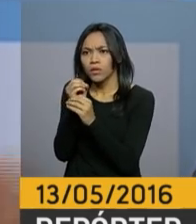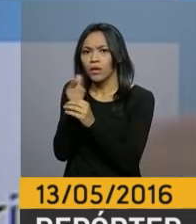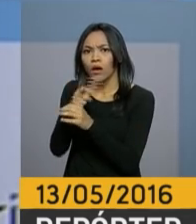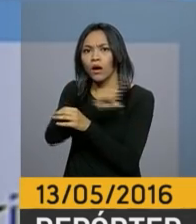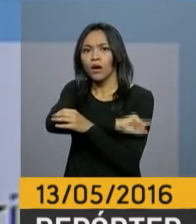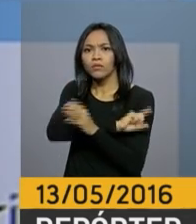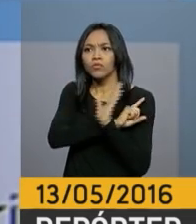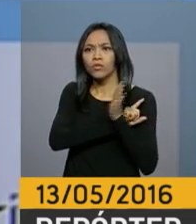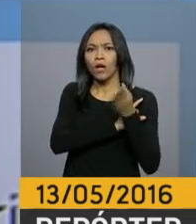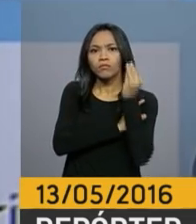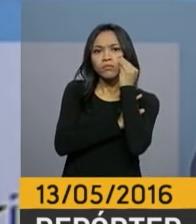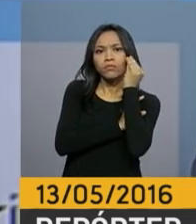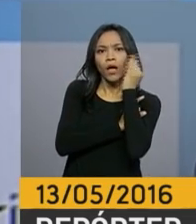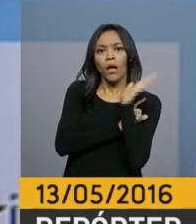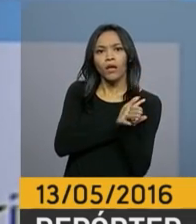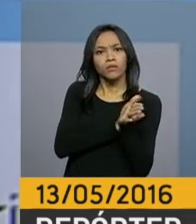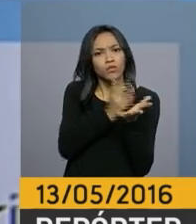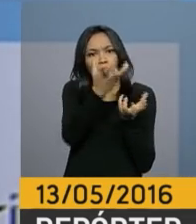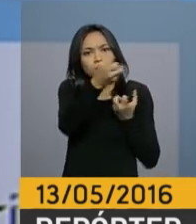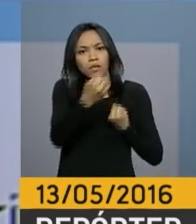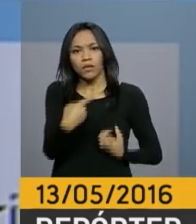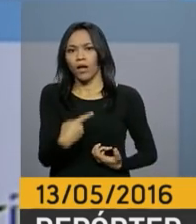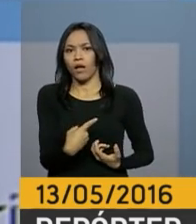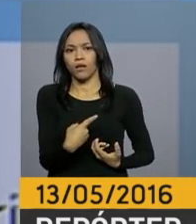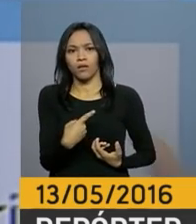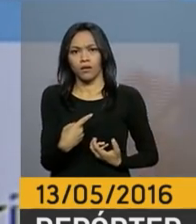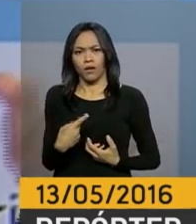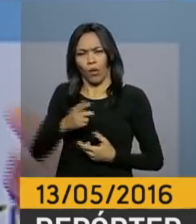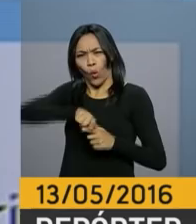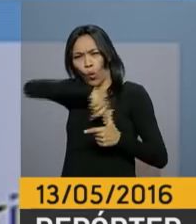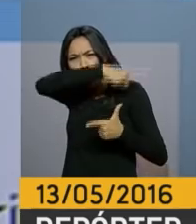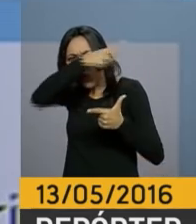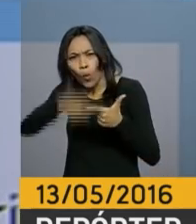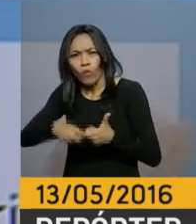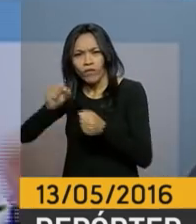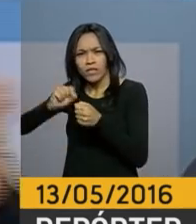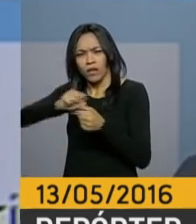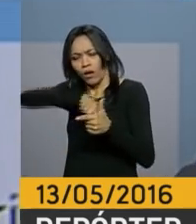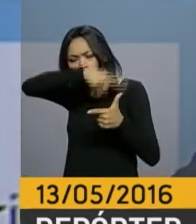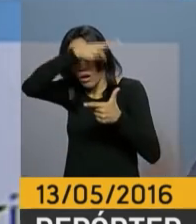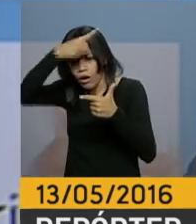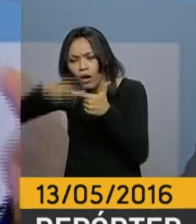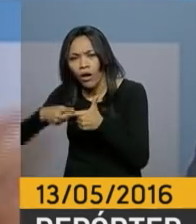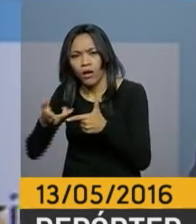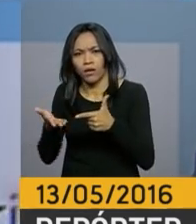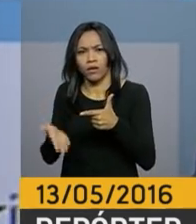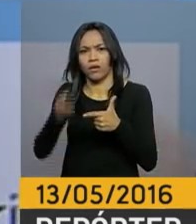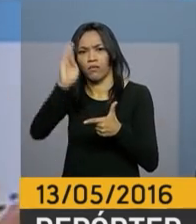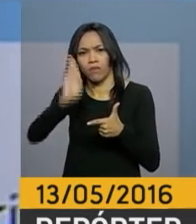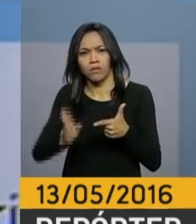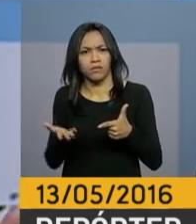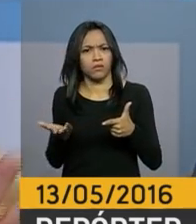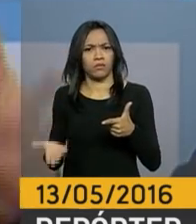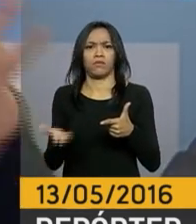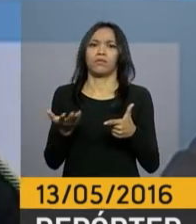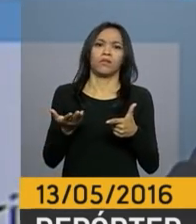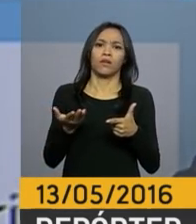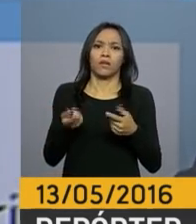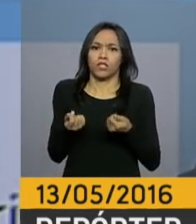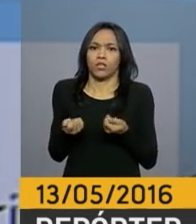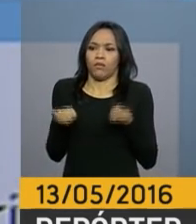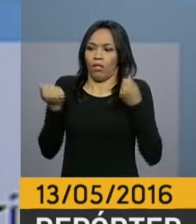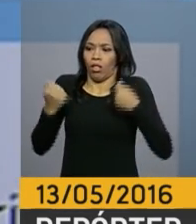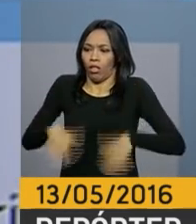poderiam perfeitamente ser aceitos aqui no Brasil na medida em que esses princípios ativos ou que essas moléculas foram